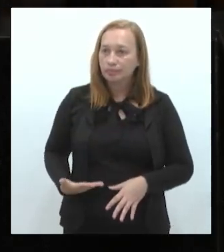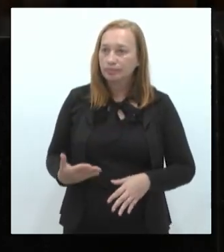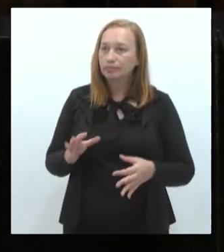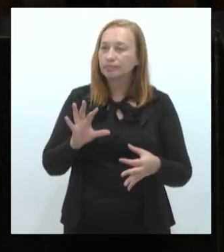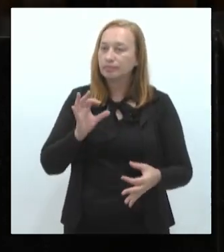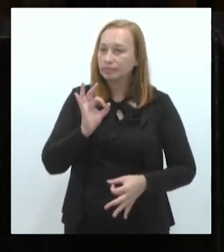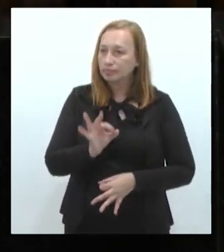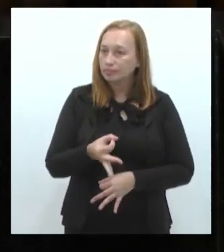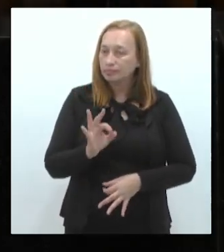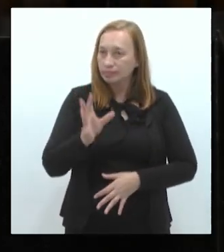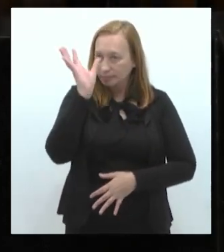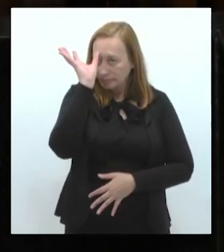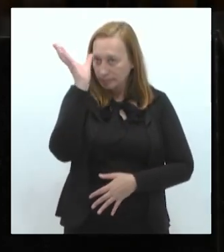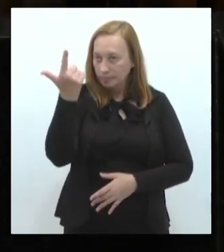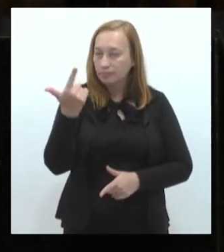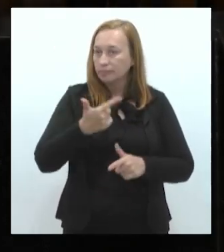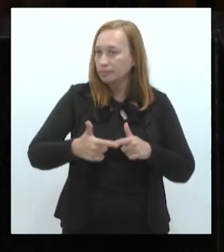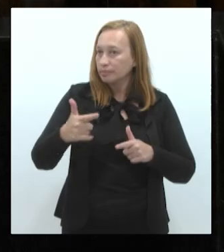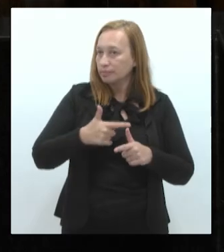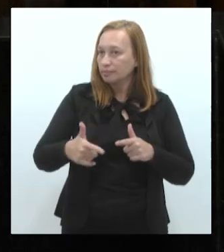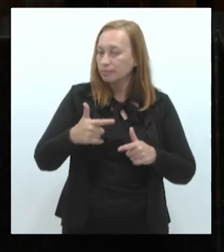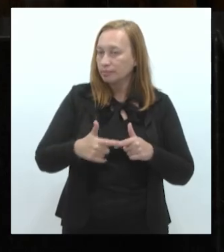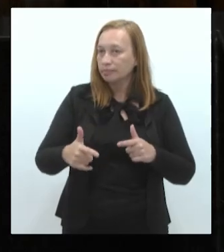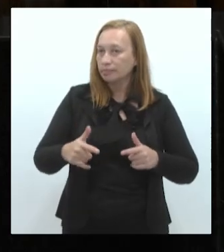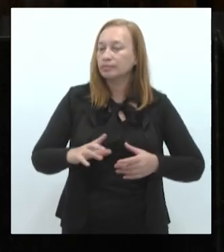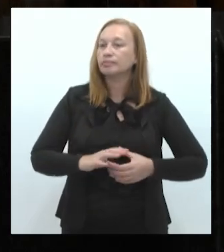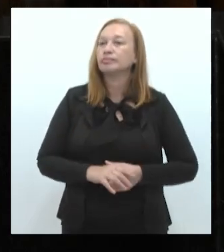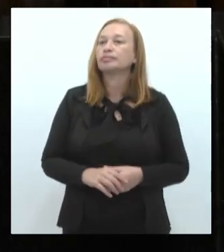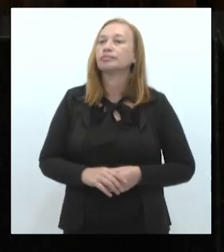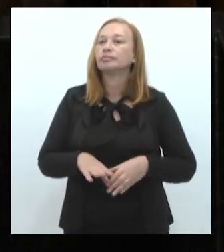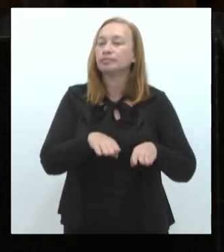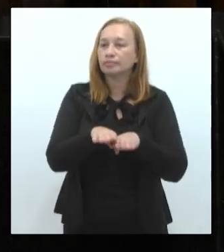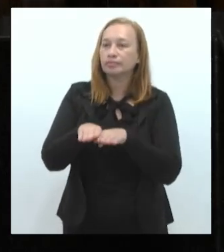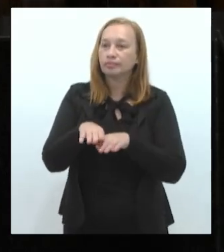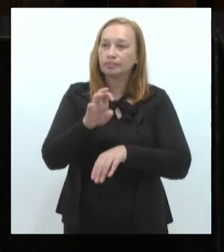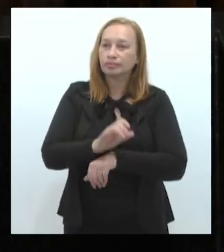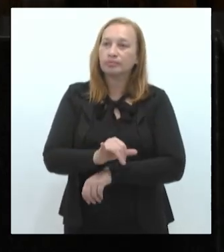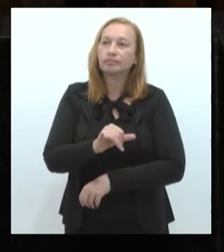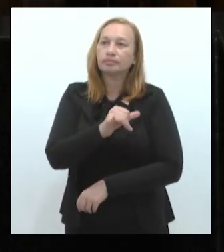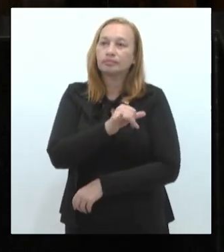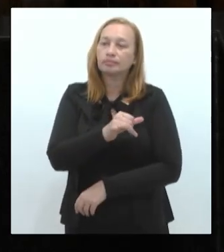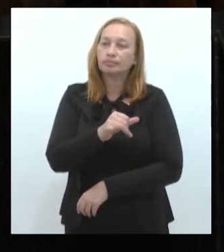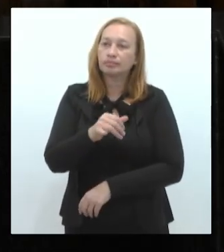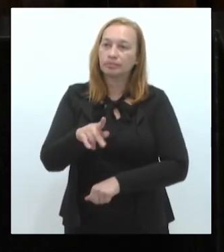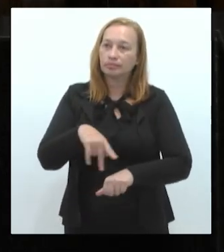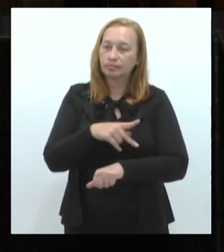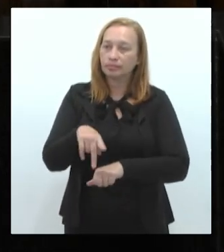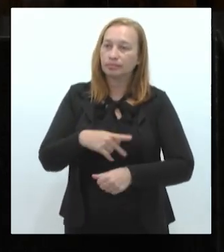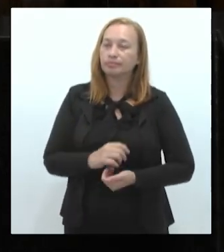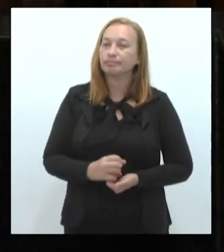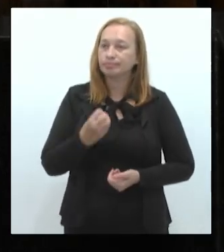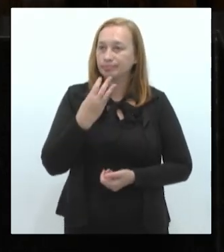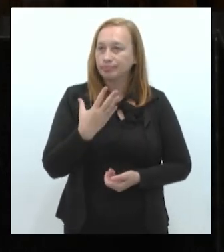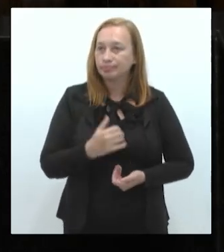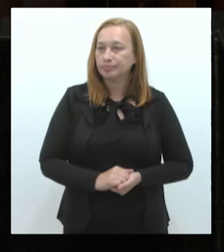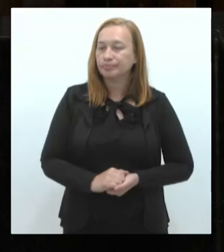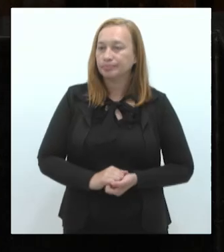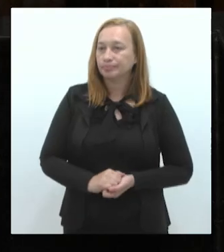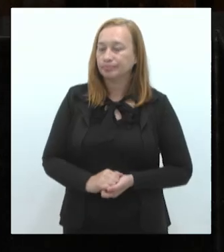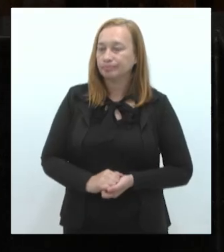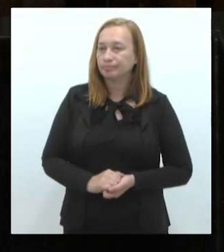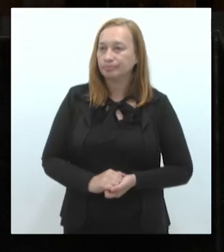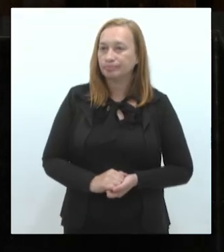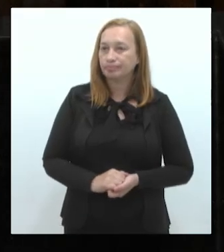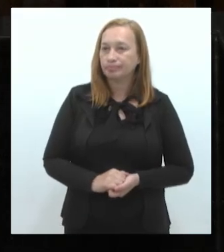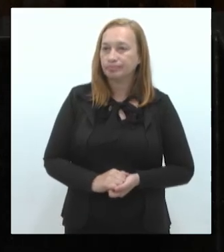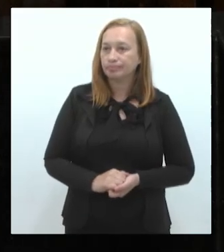fato, a resolver esse problema e equalizar esse problema no Estado e no nosso país. Bem, embora